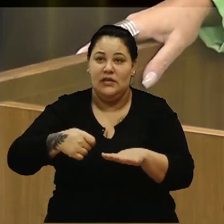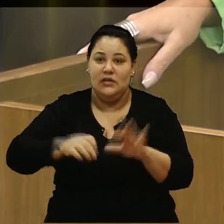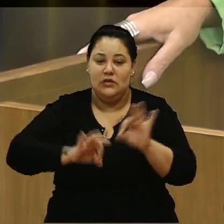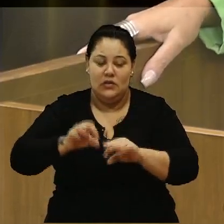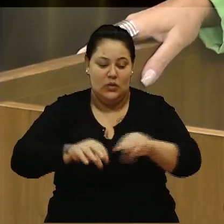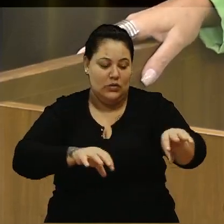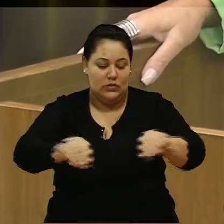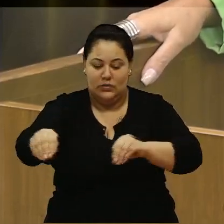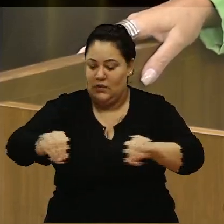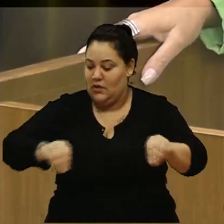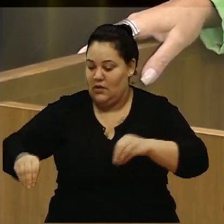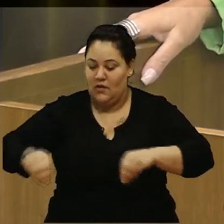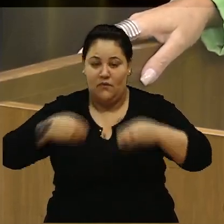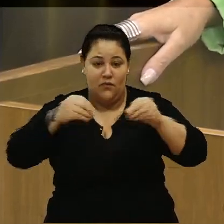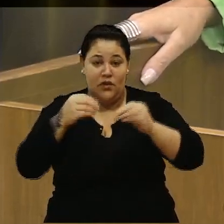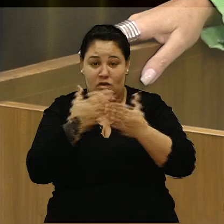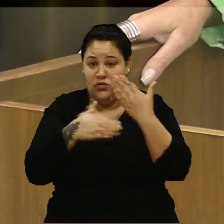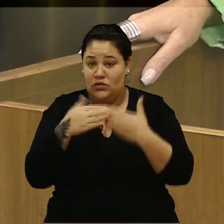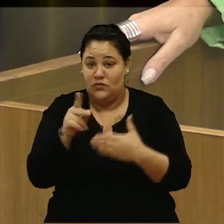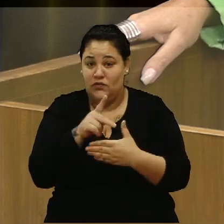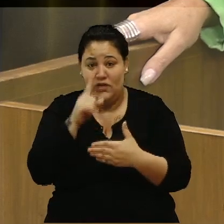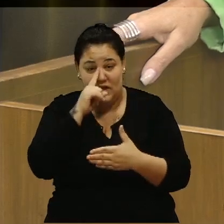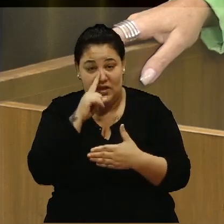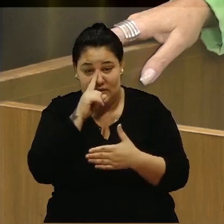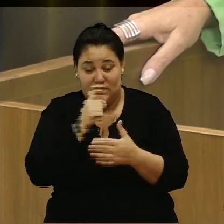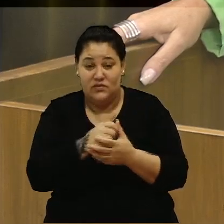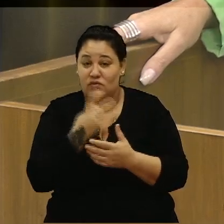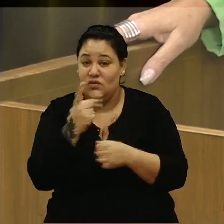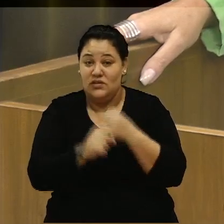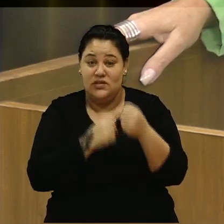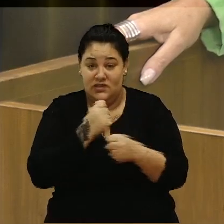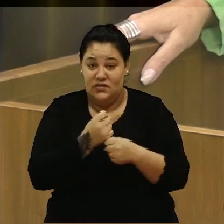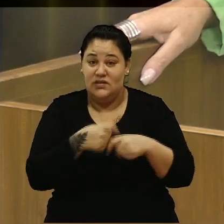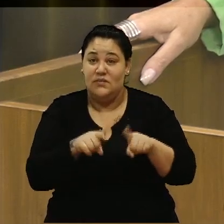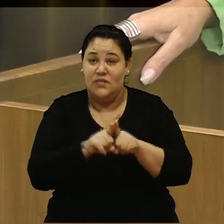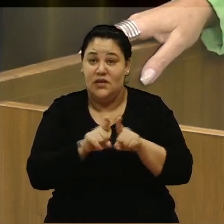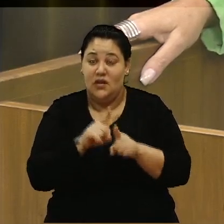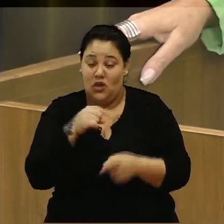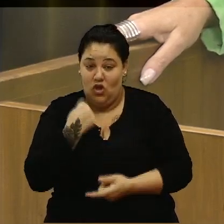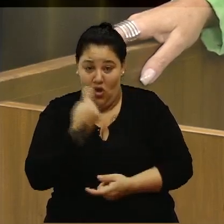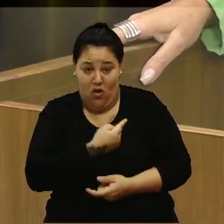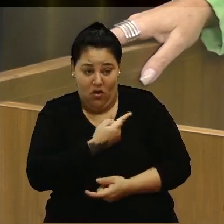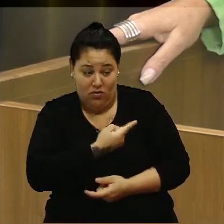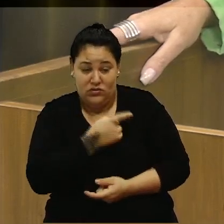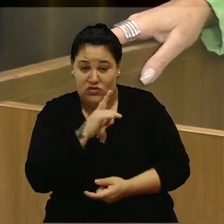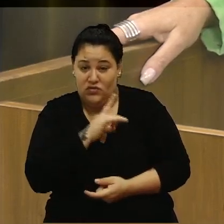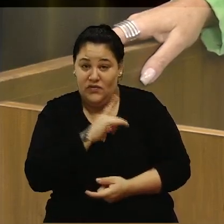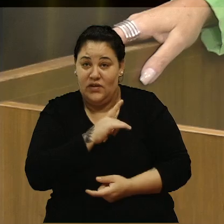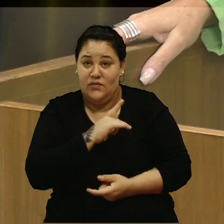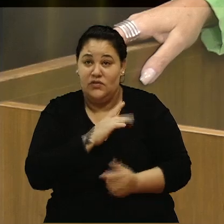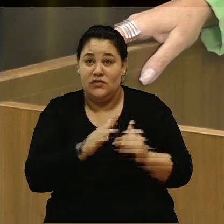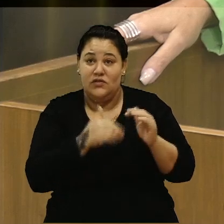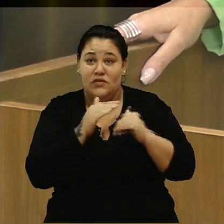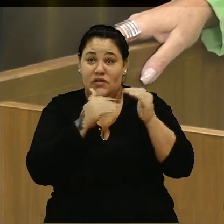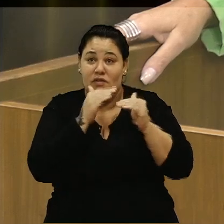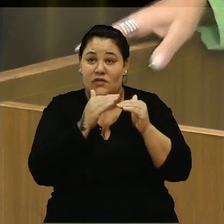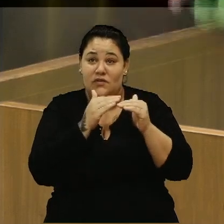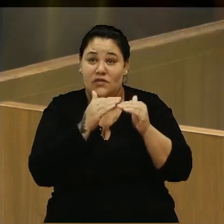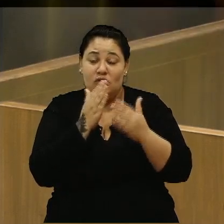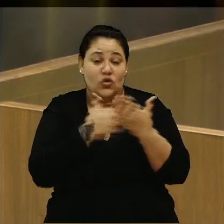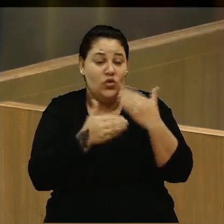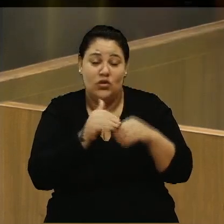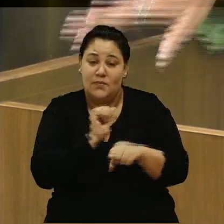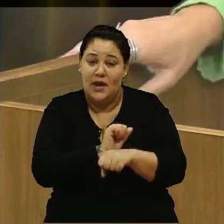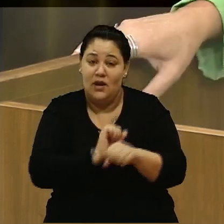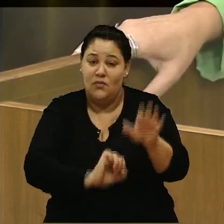todas as professoras correram risco. Foram os 2 anos, inclusive, que nós tivemos os avanços todos congelados por uma